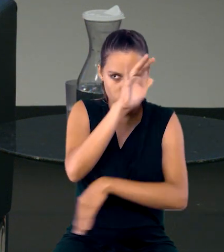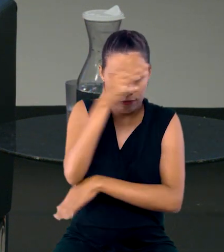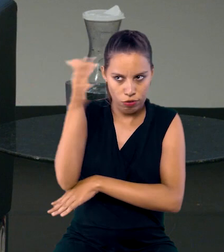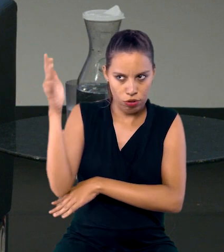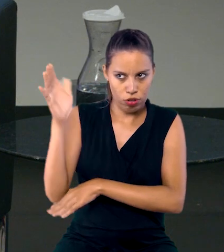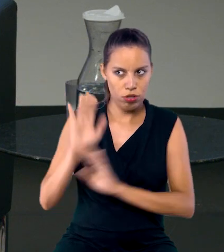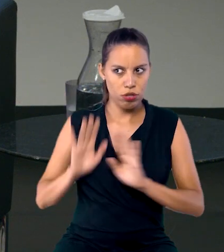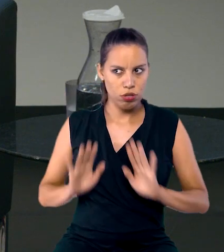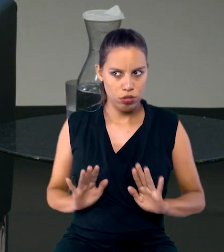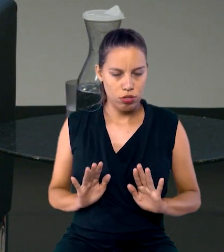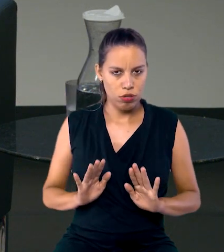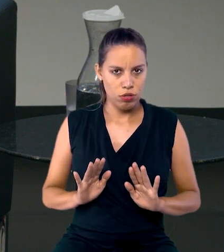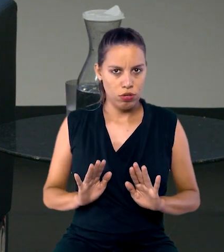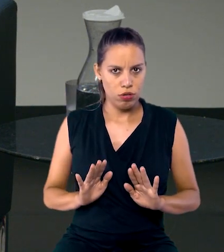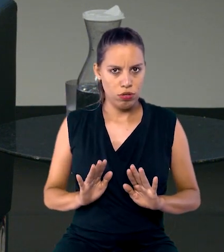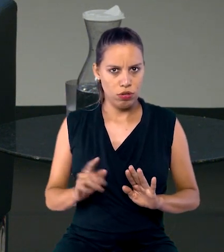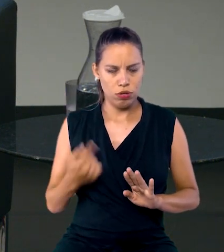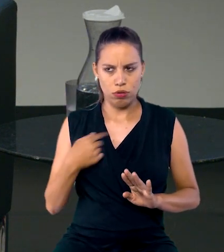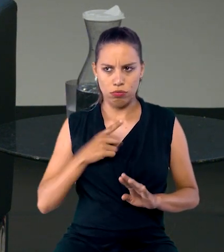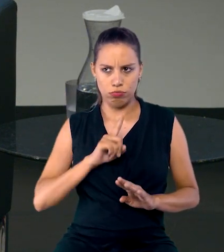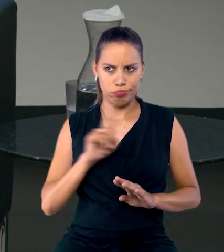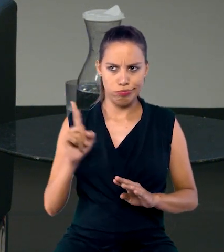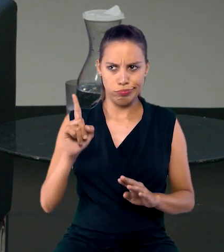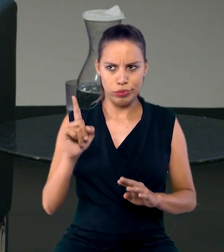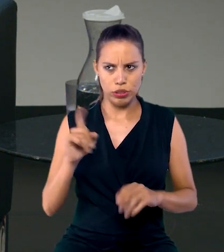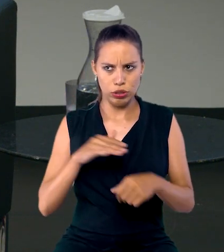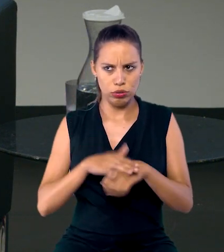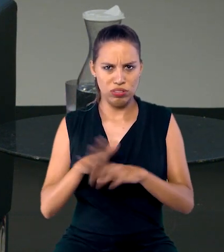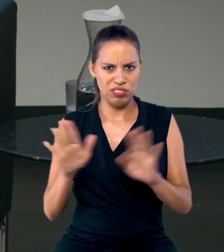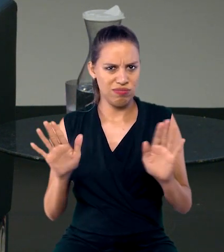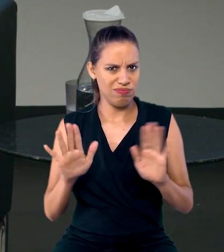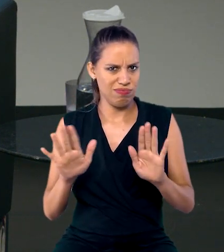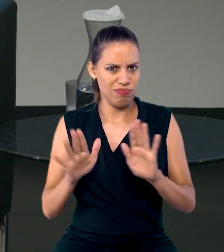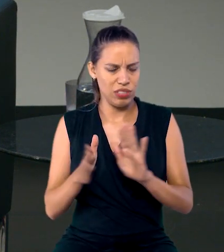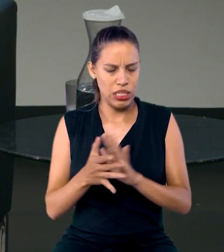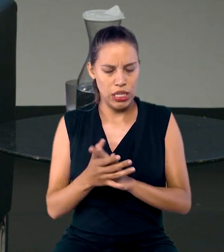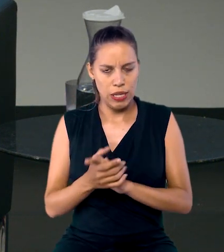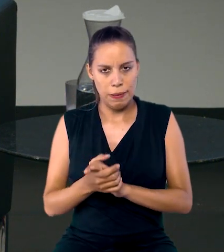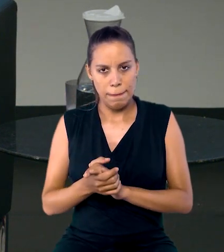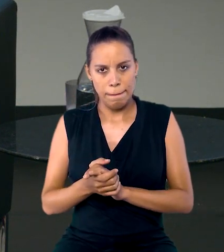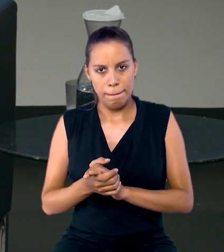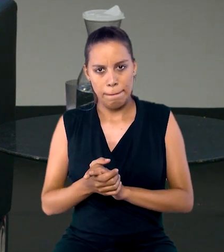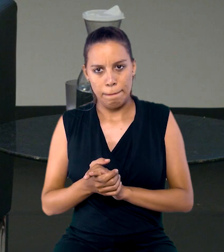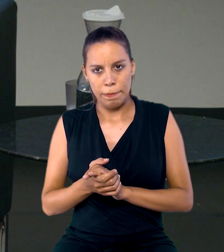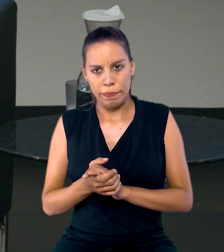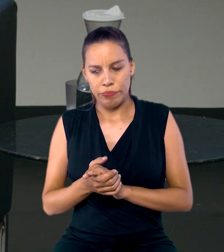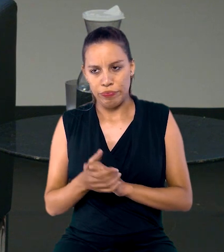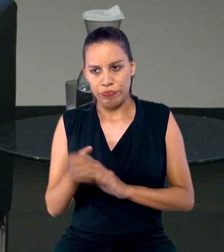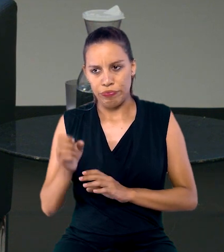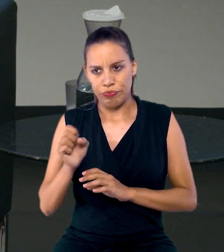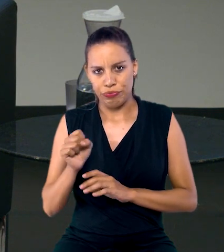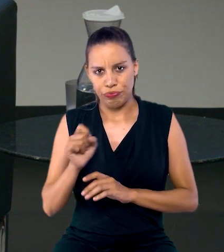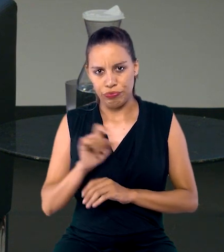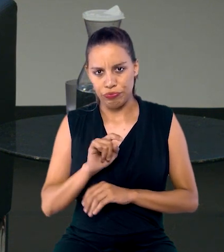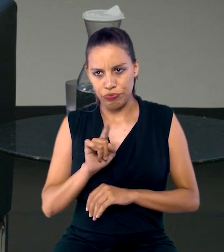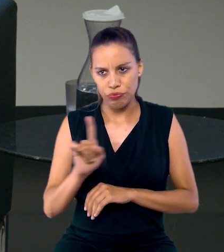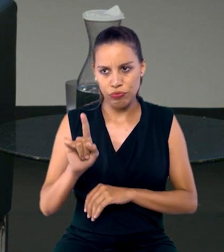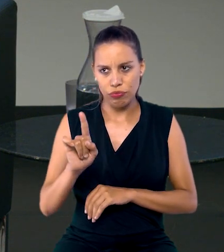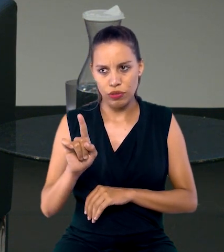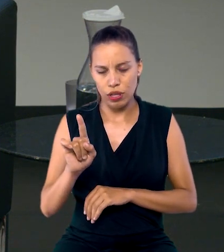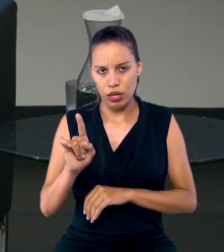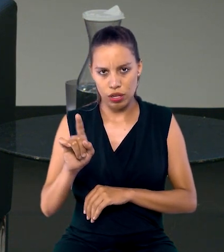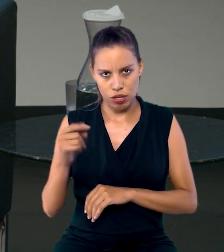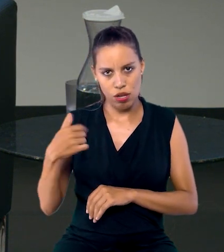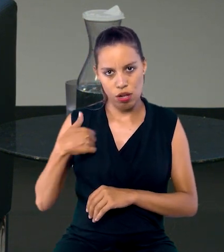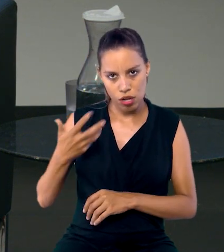respeita, né, eu não tenho como estar à noite na floresta. Então, quando a gente fica na floresta, a gente